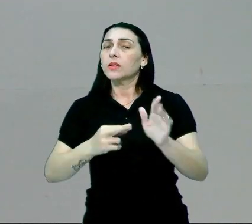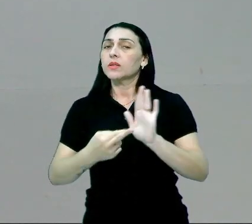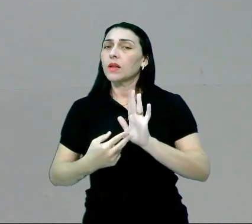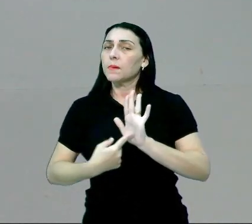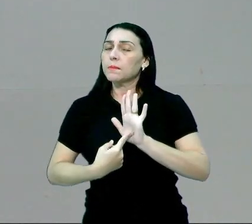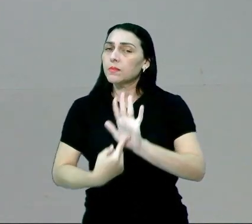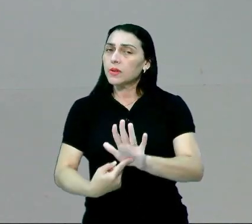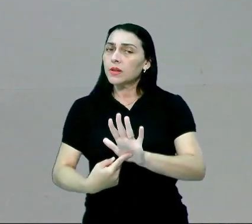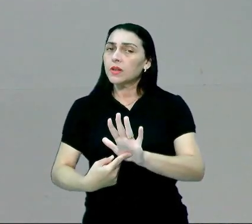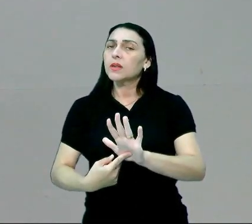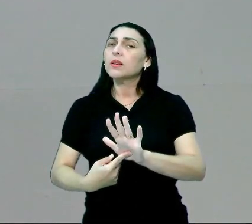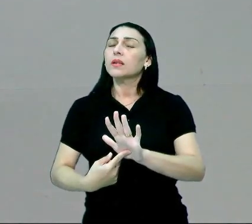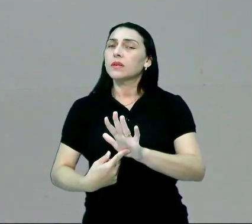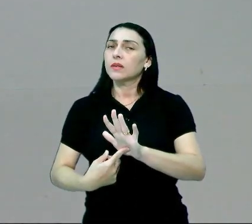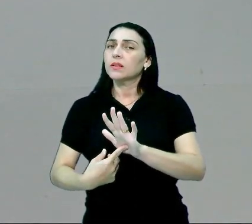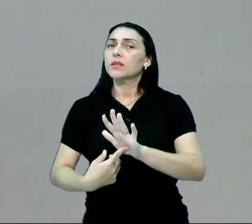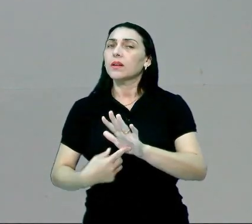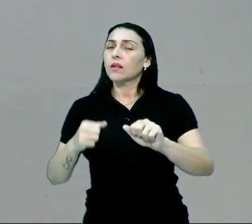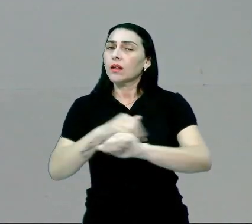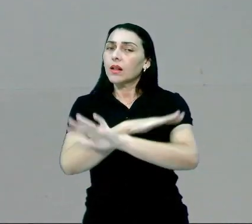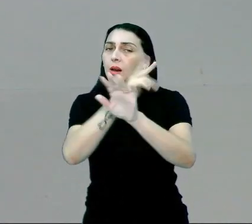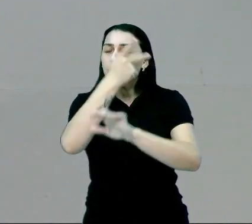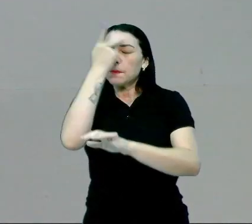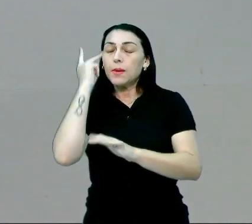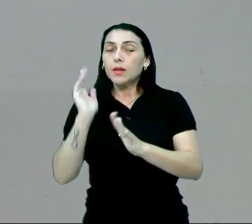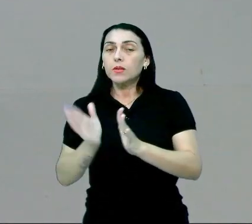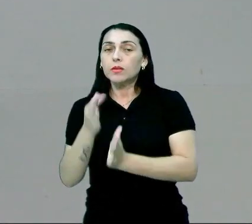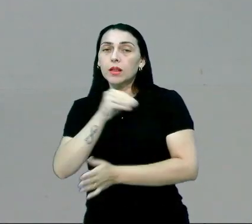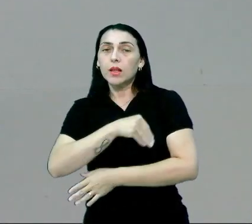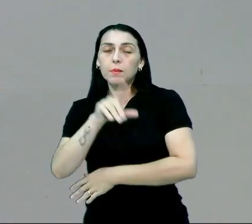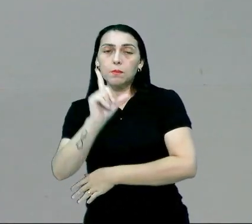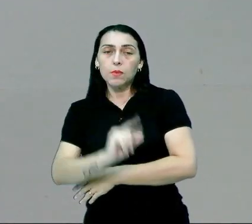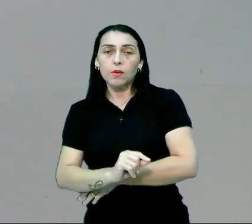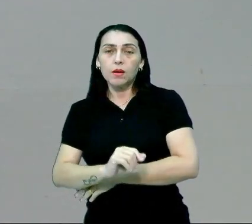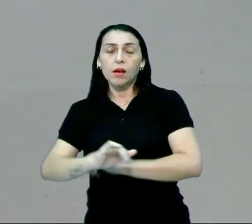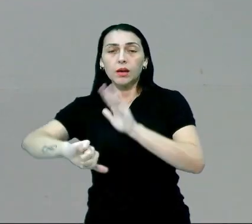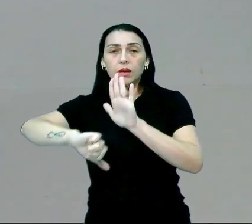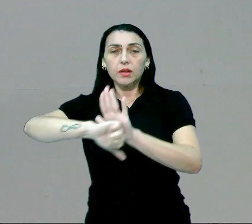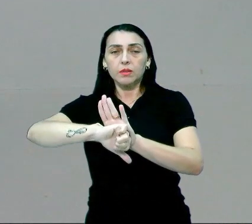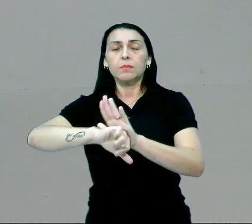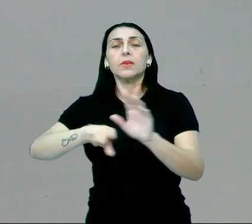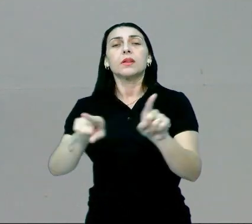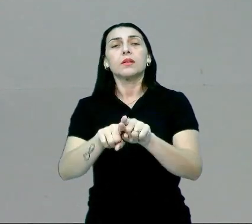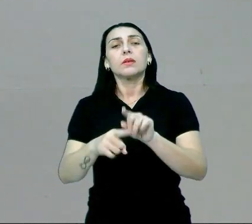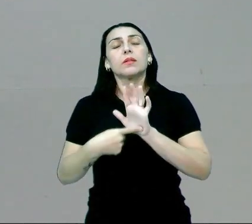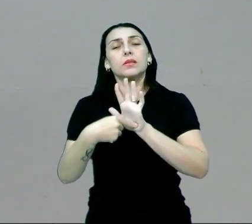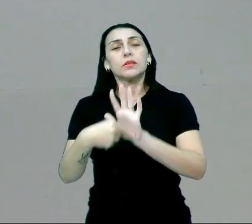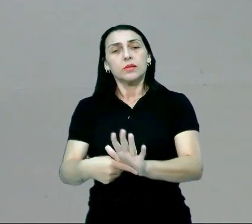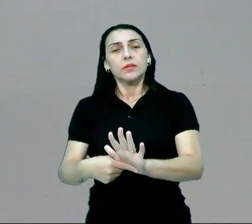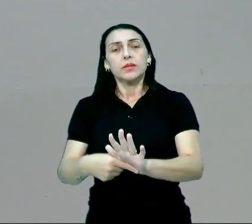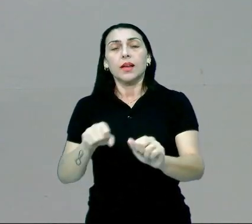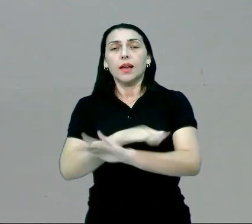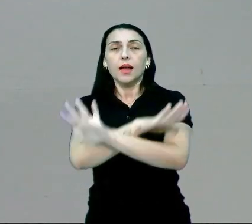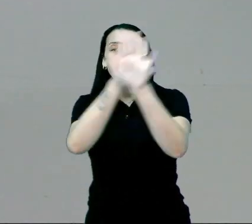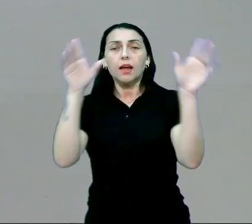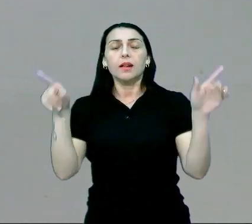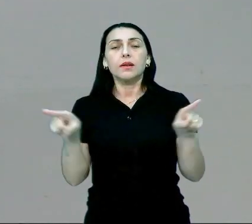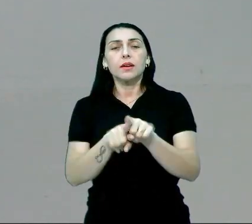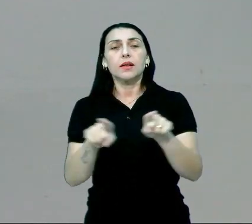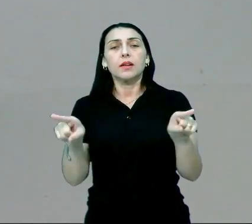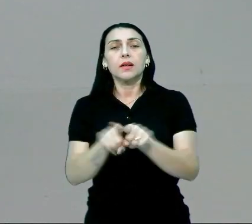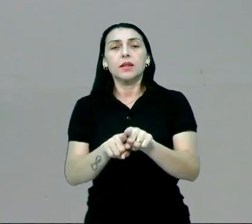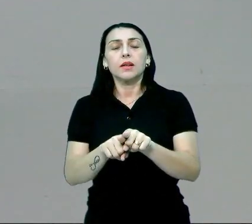apresentam de uma forma mais latente. Pessoas de baixa renda, a criminalidade se apresenta de uma forma muito intensa,